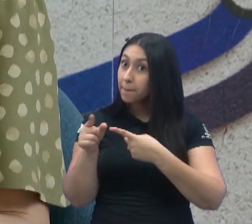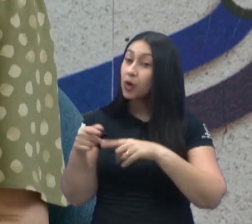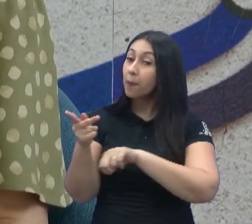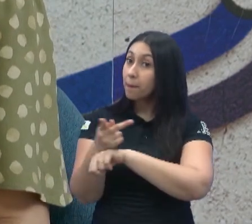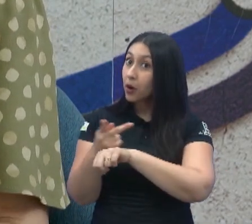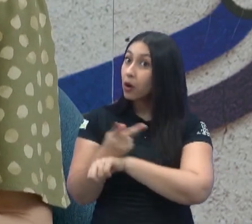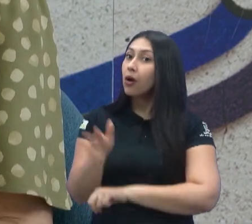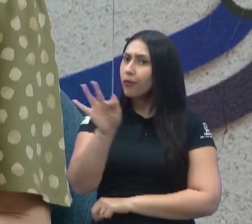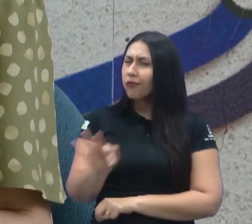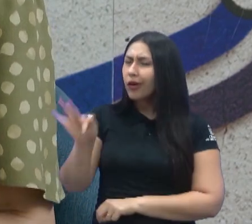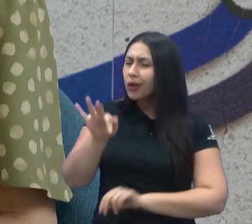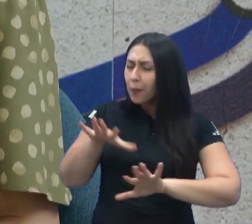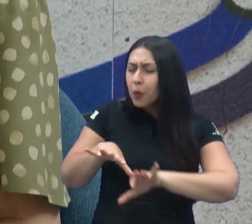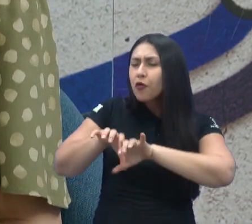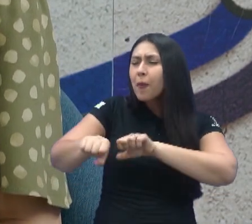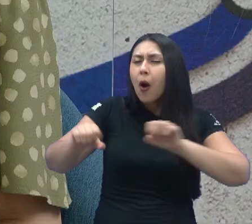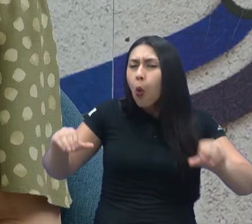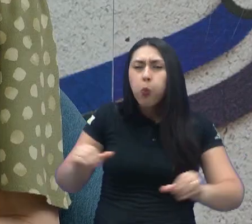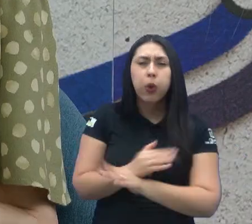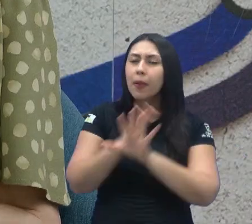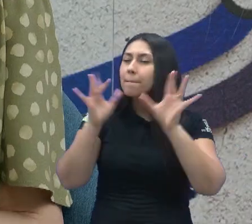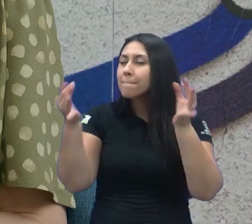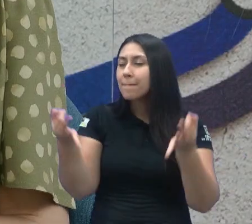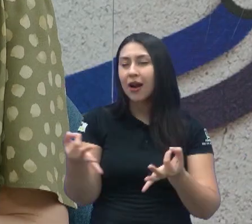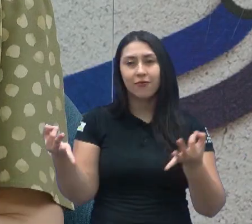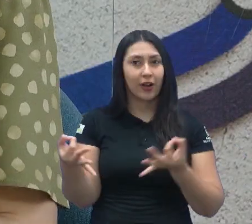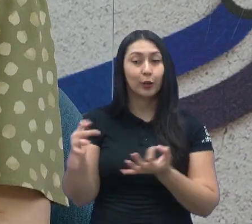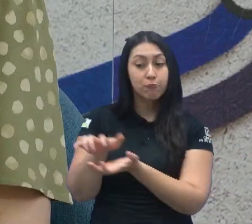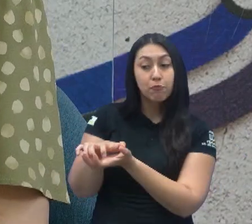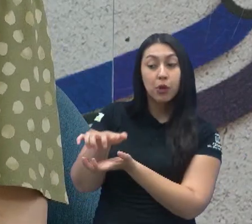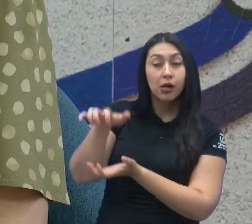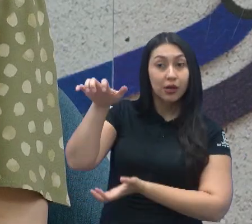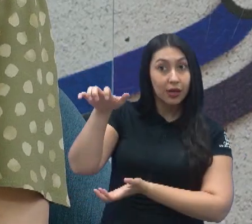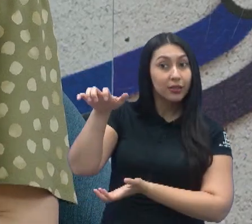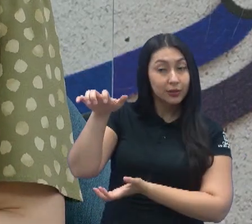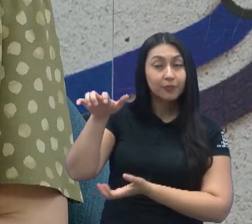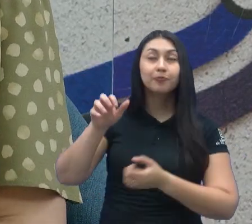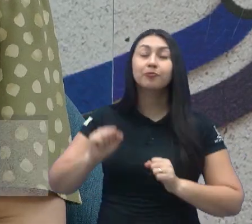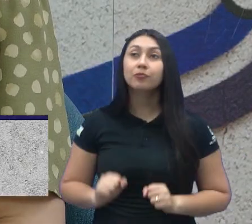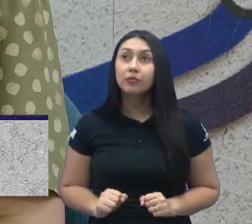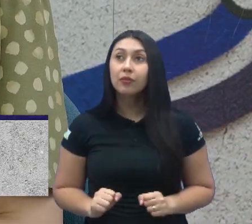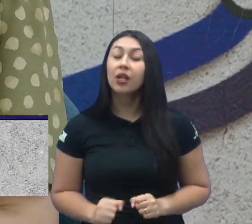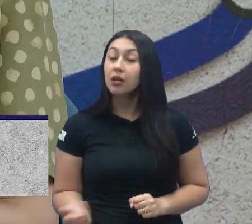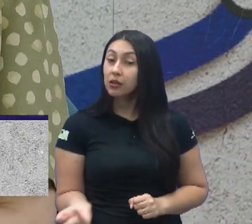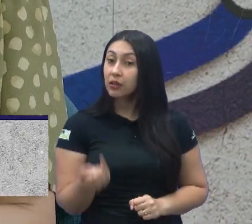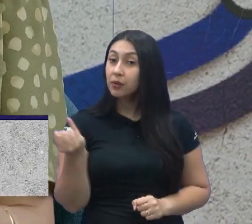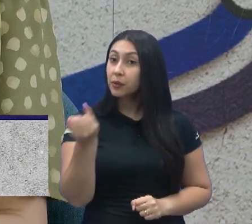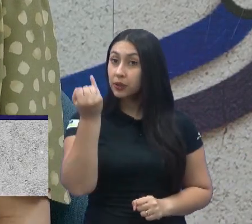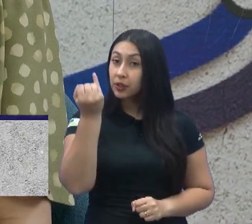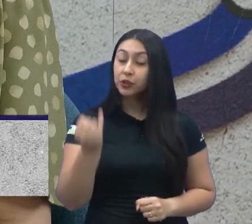bem completa e complexa sobre o processo de envelhecimento, bacharelado na área da gerontologia, isso é muito importante,